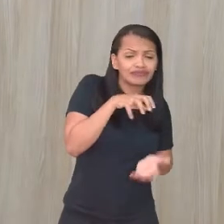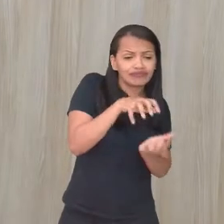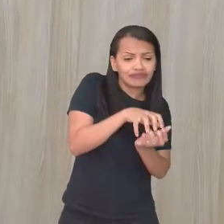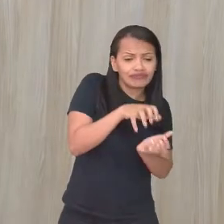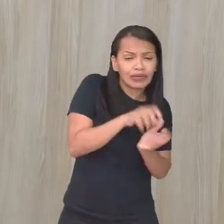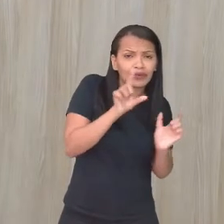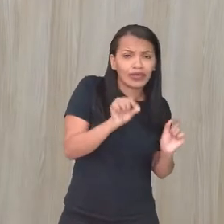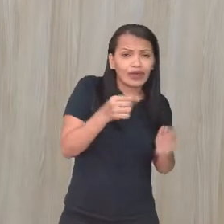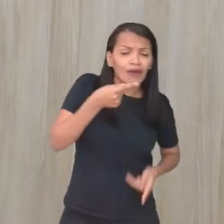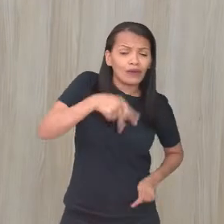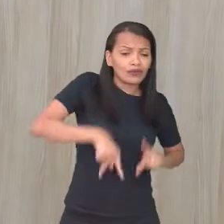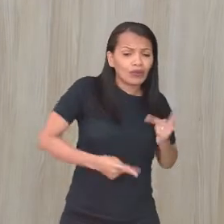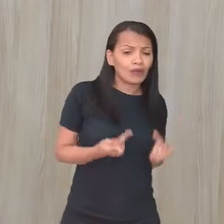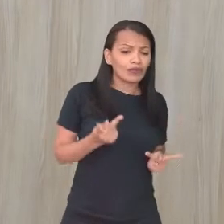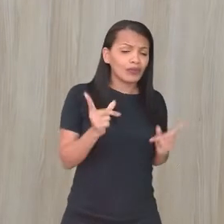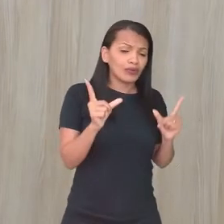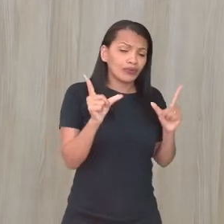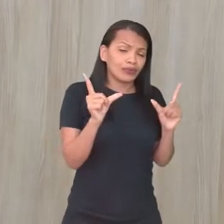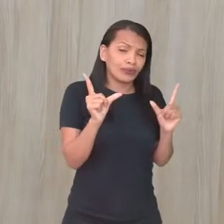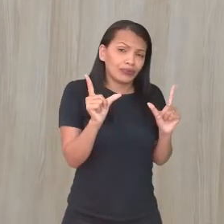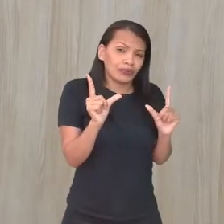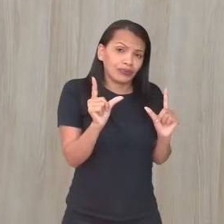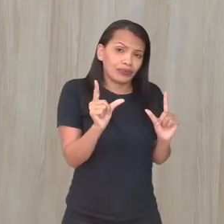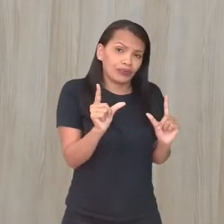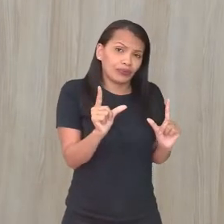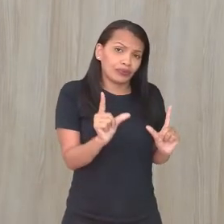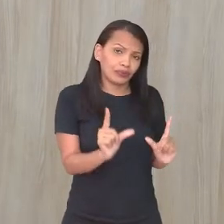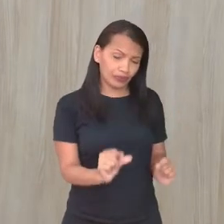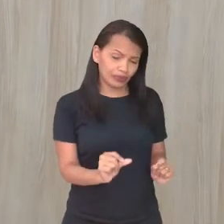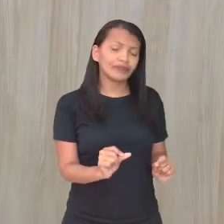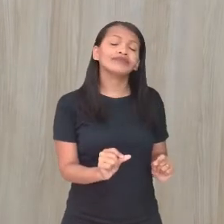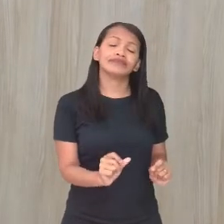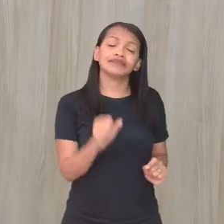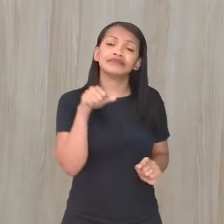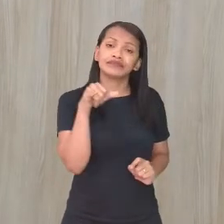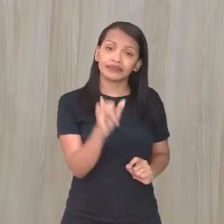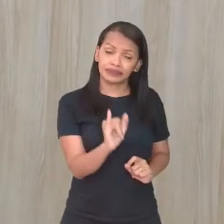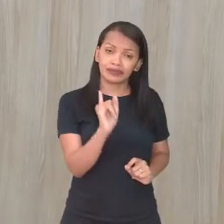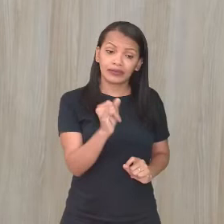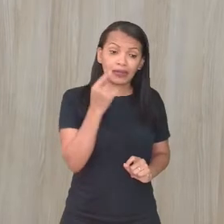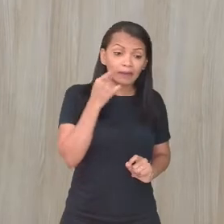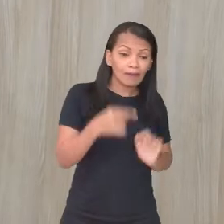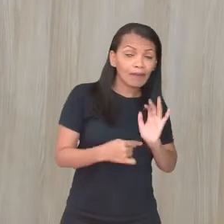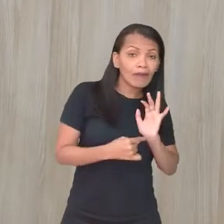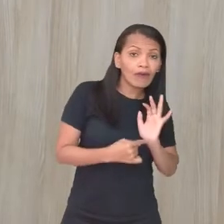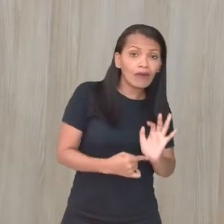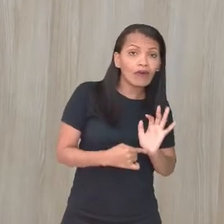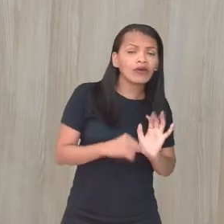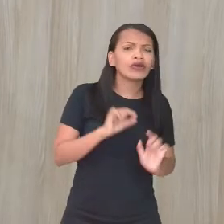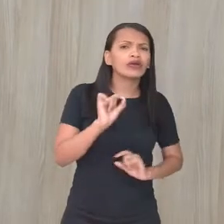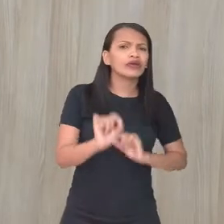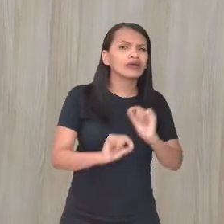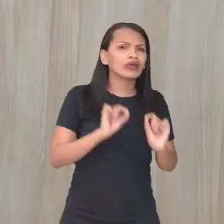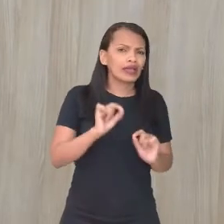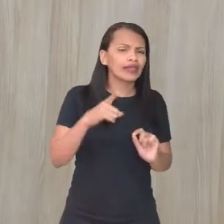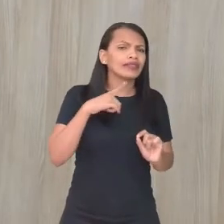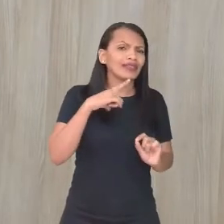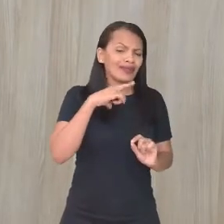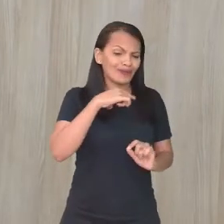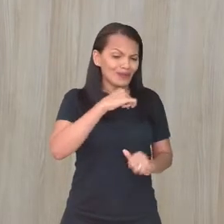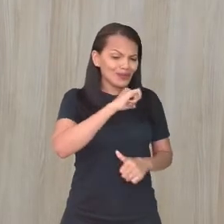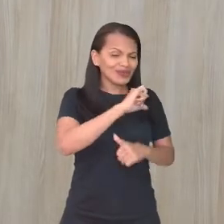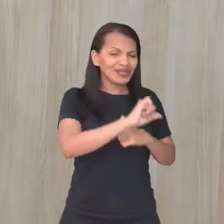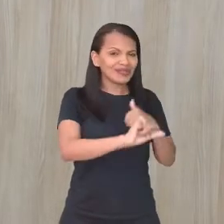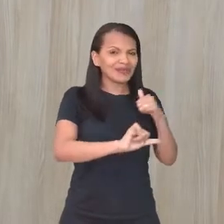queda hormonal. Com essa queda hormonal, vai se mostrar com uma série de